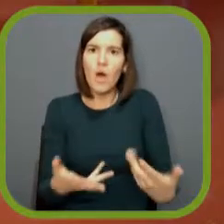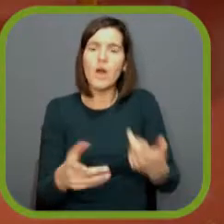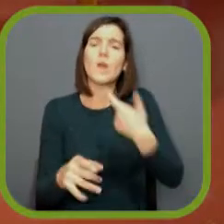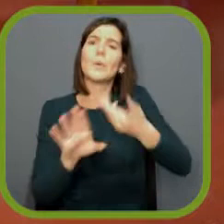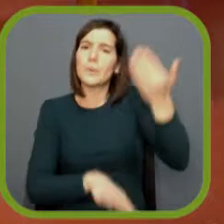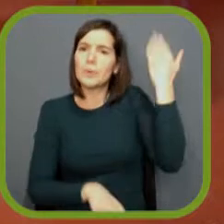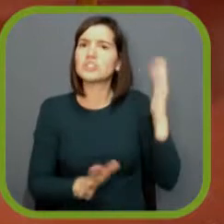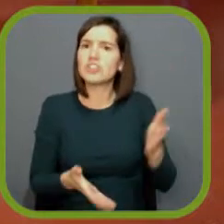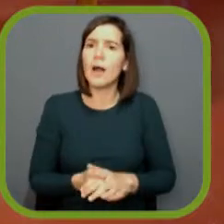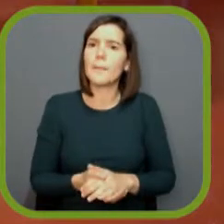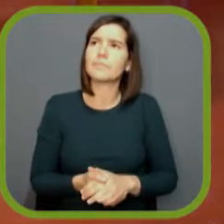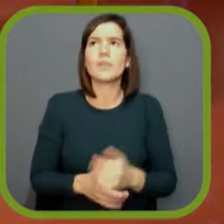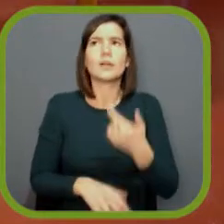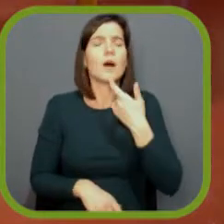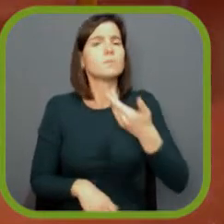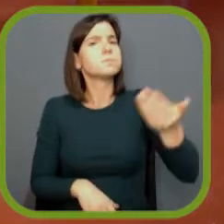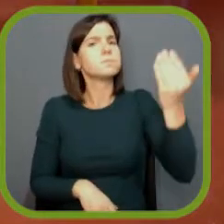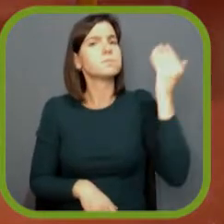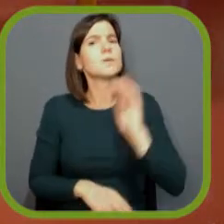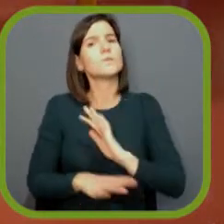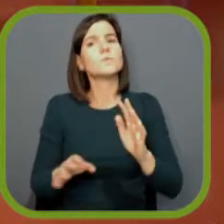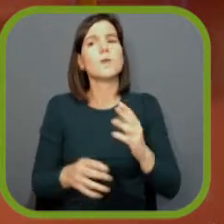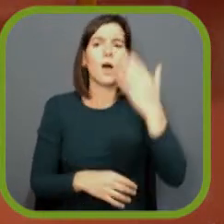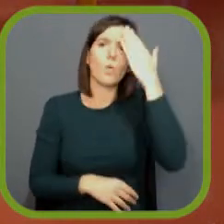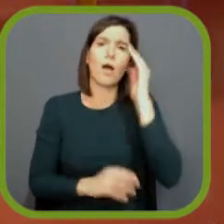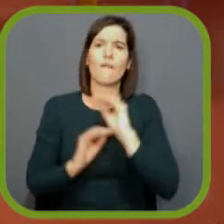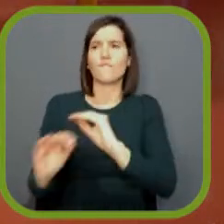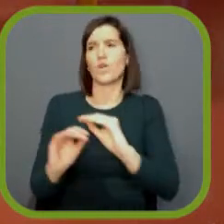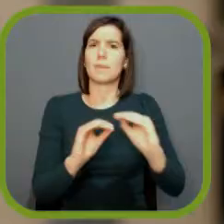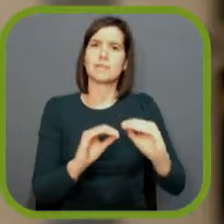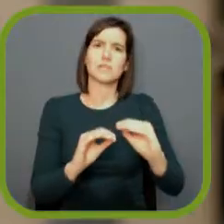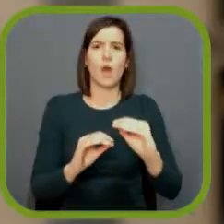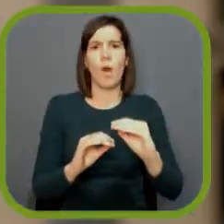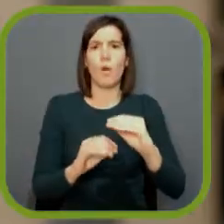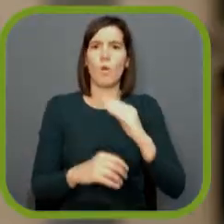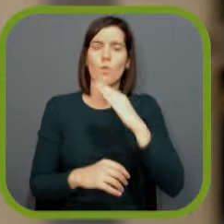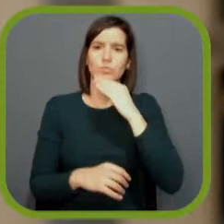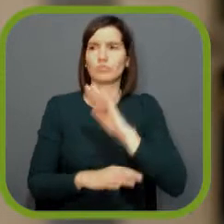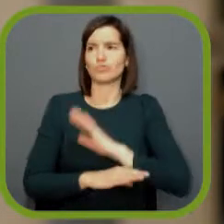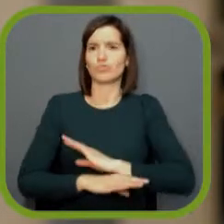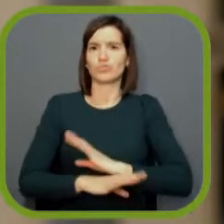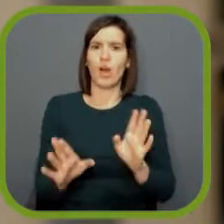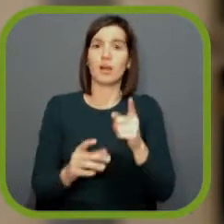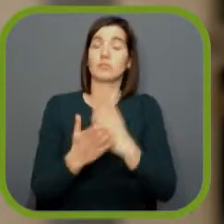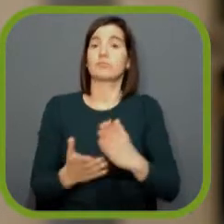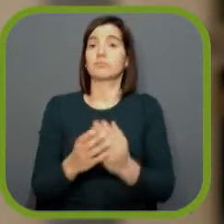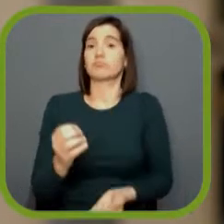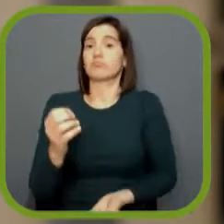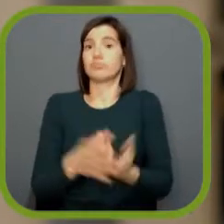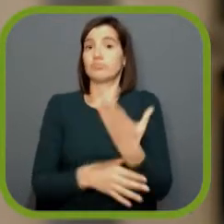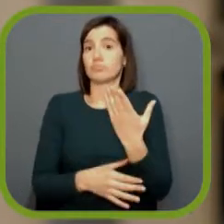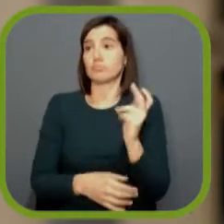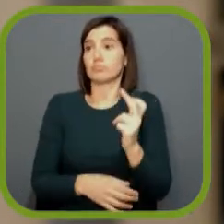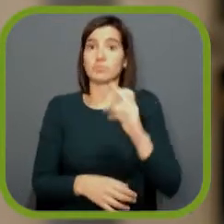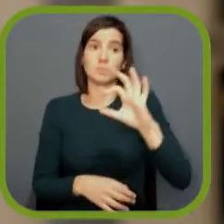que vem de há muito tempo? É algo que já vem de há muito tempo, faz parte da própria formação do oficial e, portanto, nós estamos a falar de uma escola que é